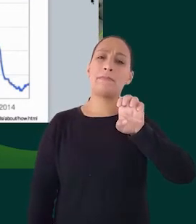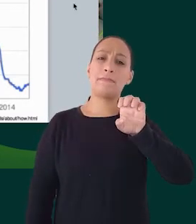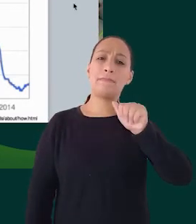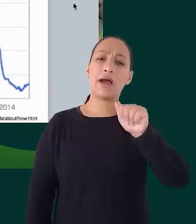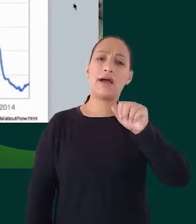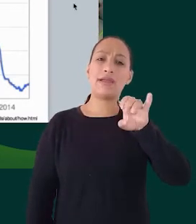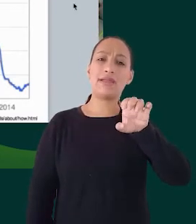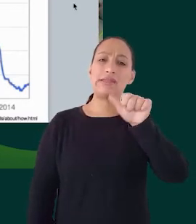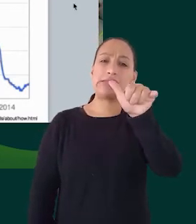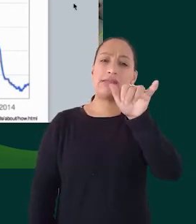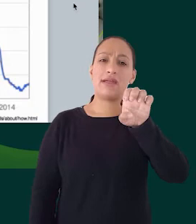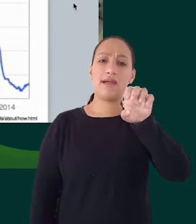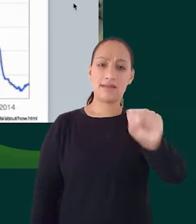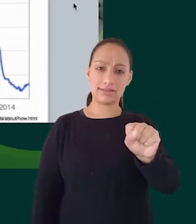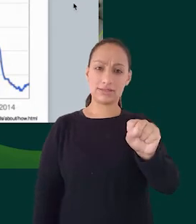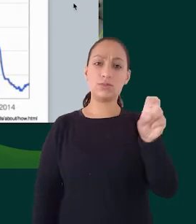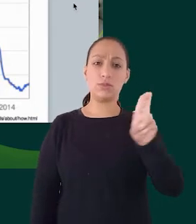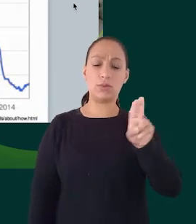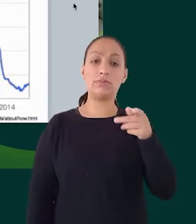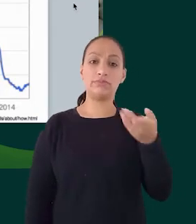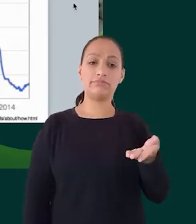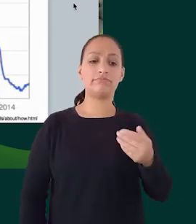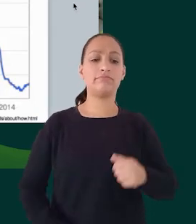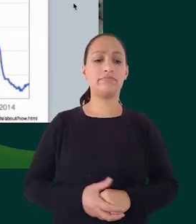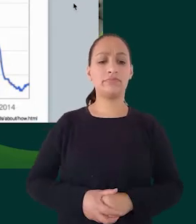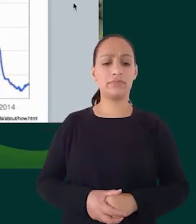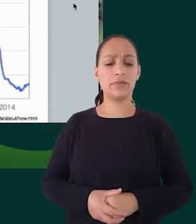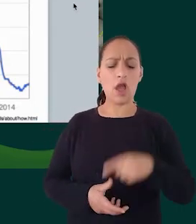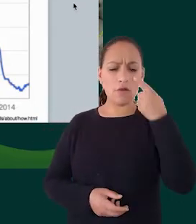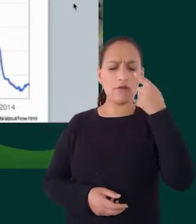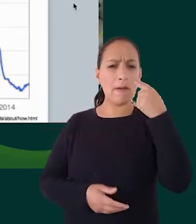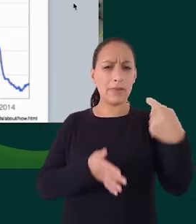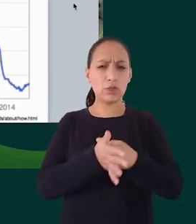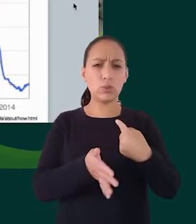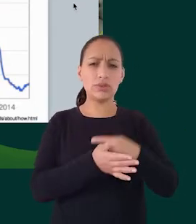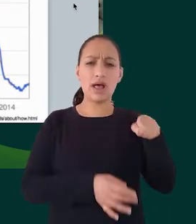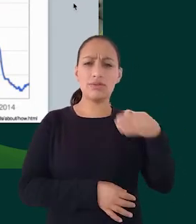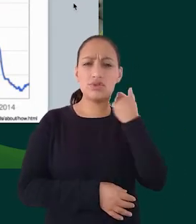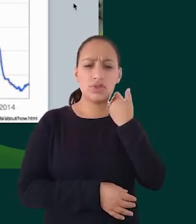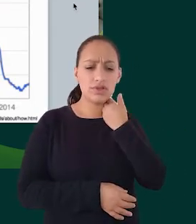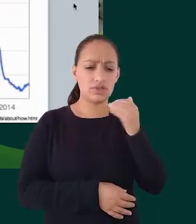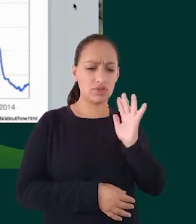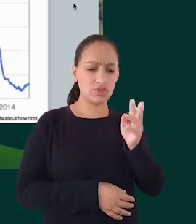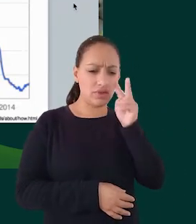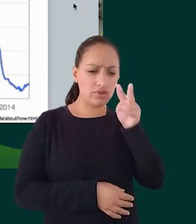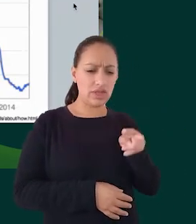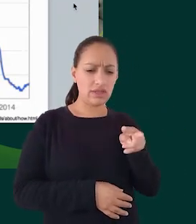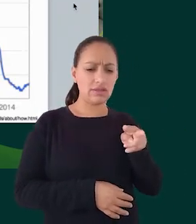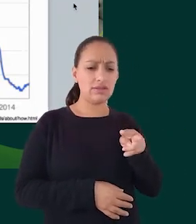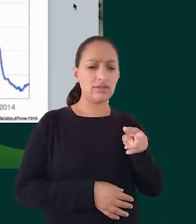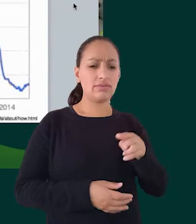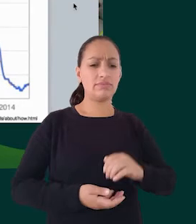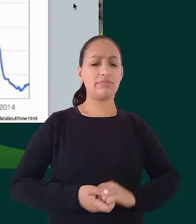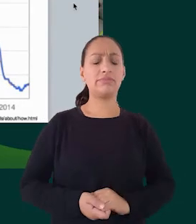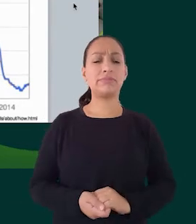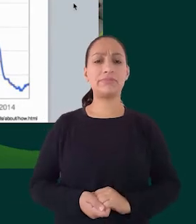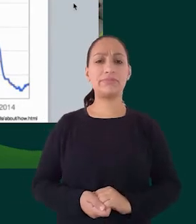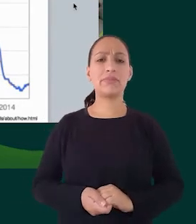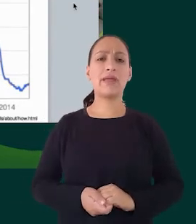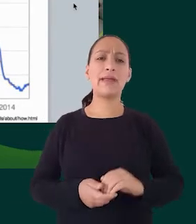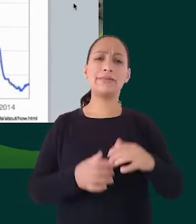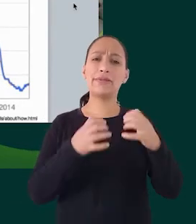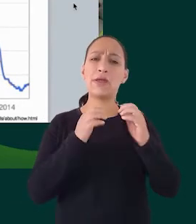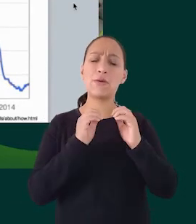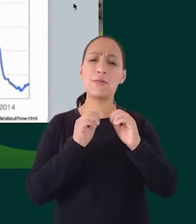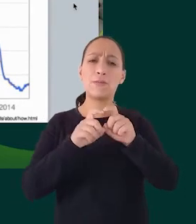Tem uma pergunta aqui, eu já vi sobre isso na internet. Basicamente, pelo que eu estou entendendo, é você ensinar uma máquina para seguir um padrão visando algumas coisas. Exemplo, uma